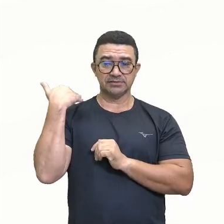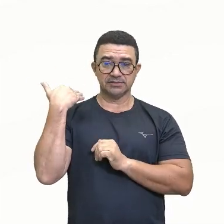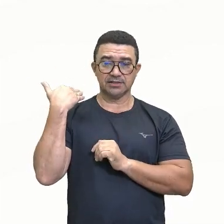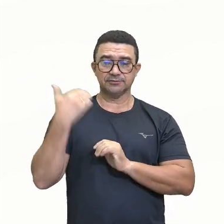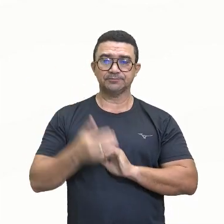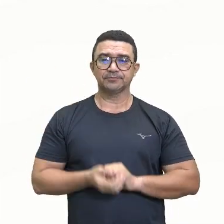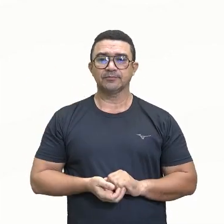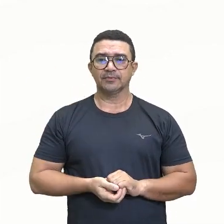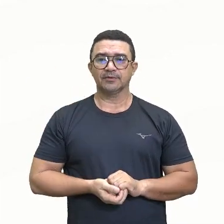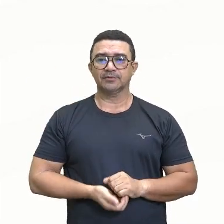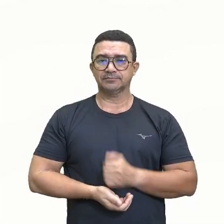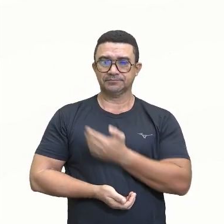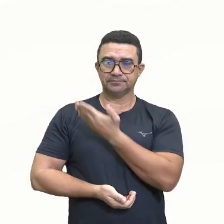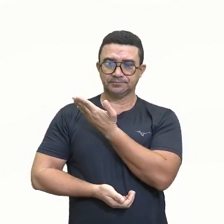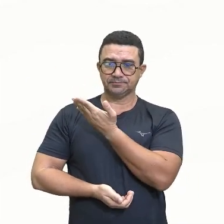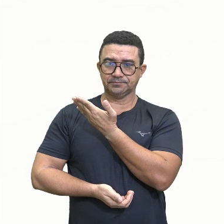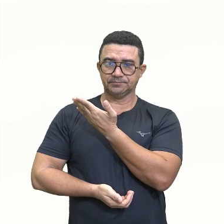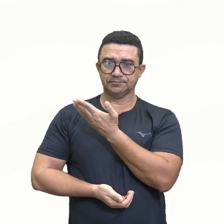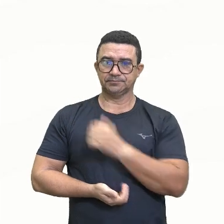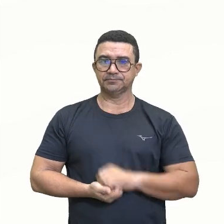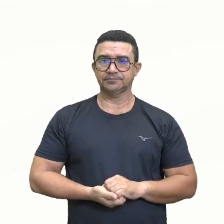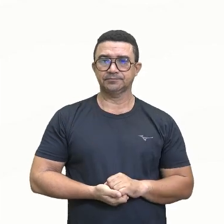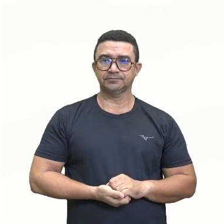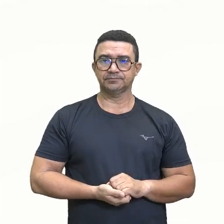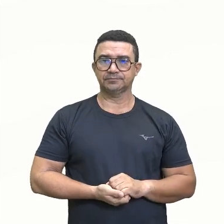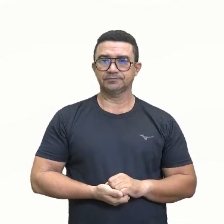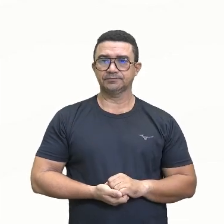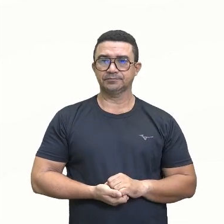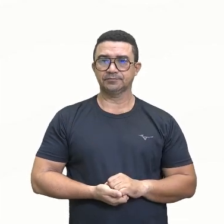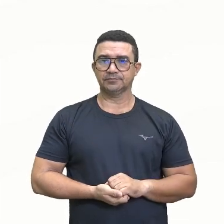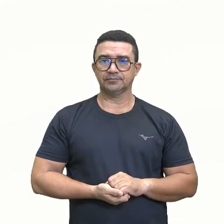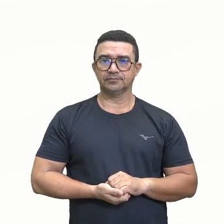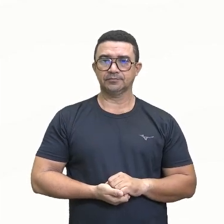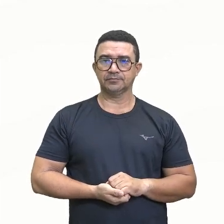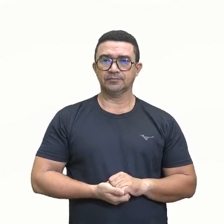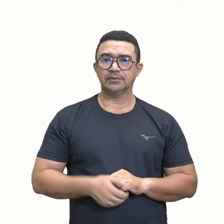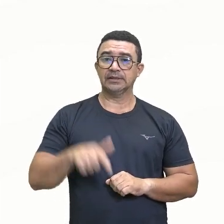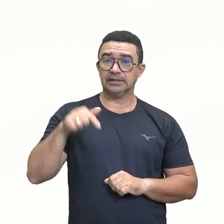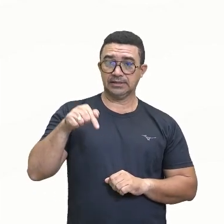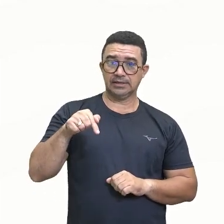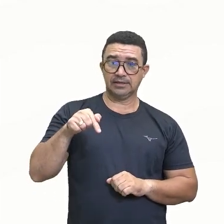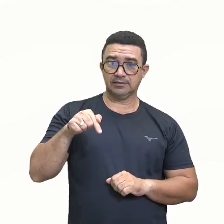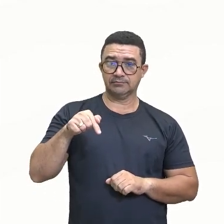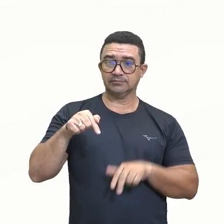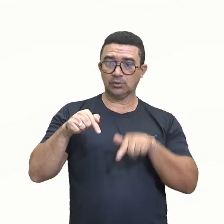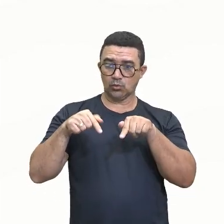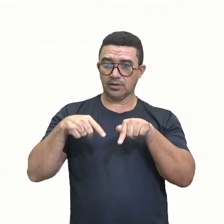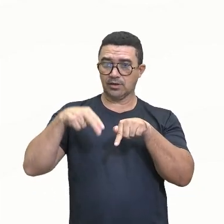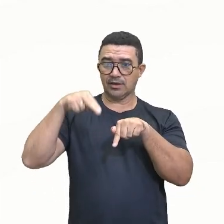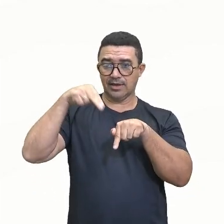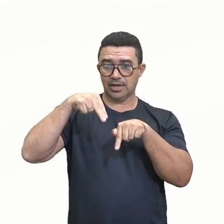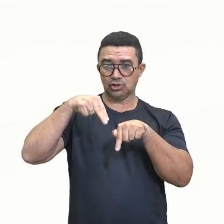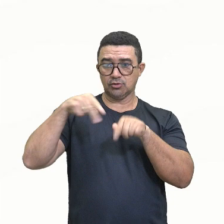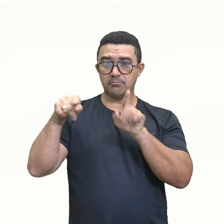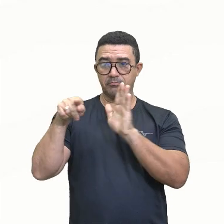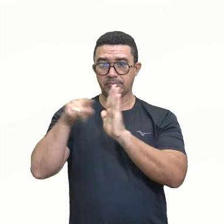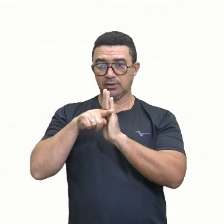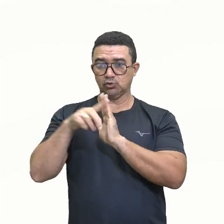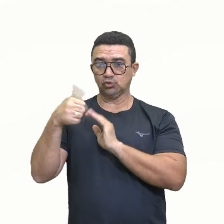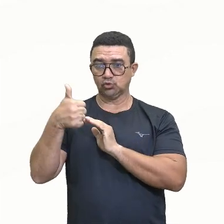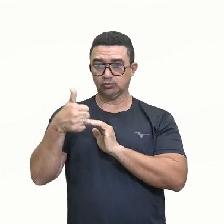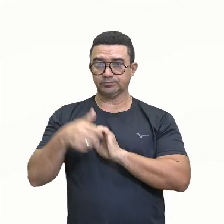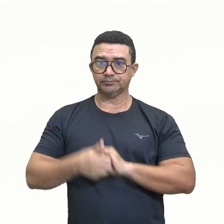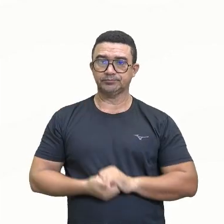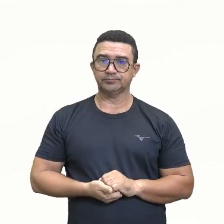anteriormente, estava assim, ó, Q elevado a N menos 1, tá? Q elevado a N menos 1,